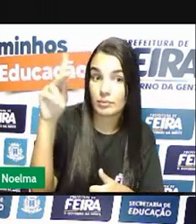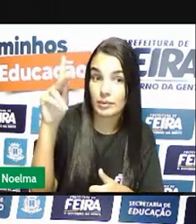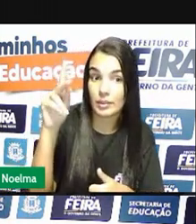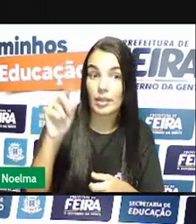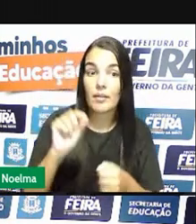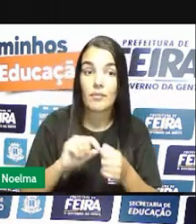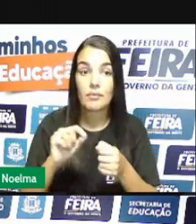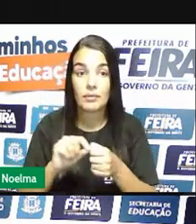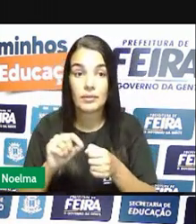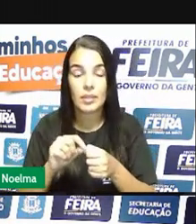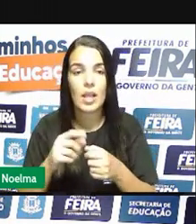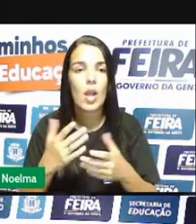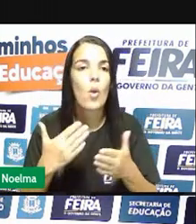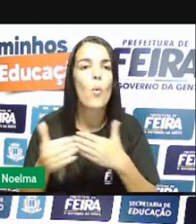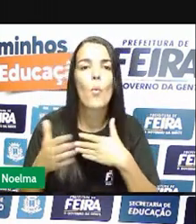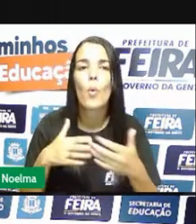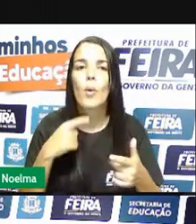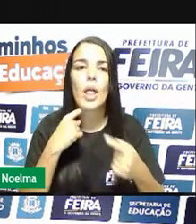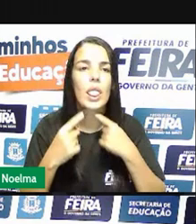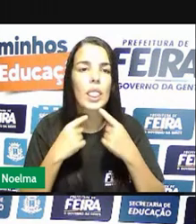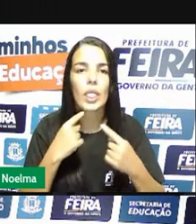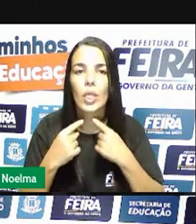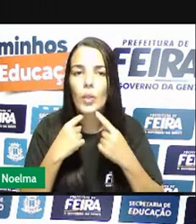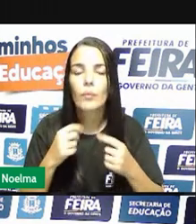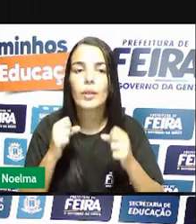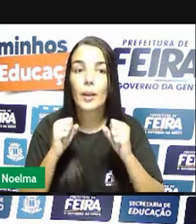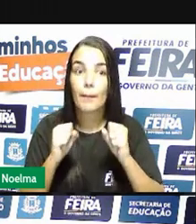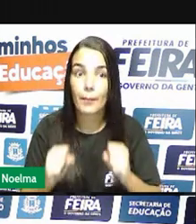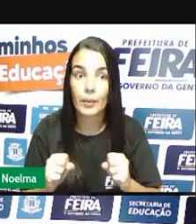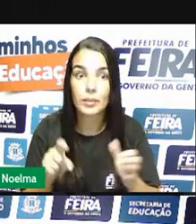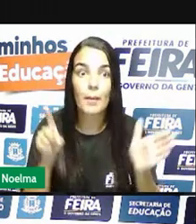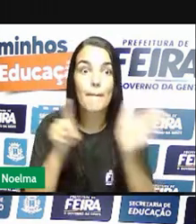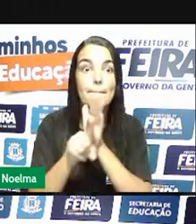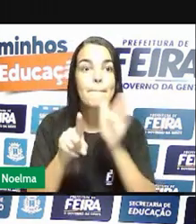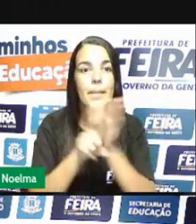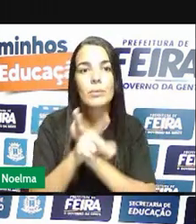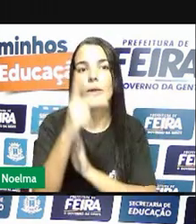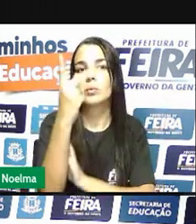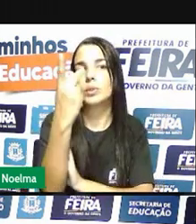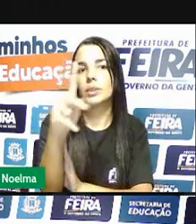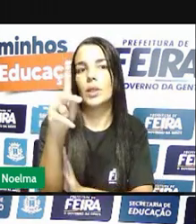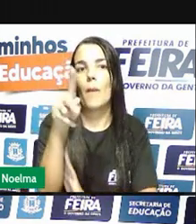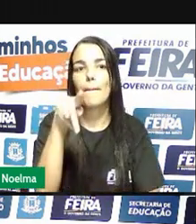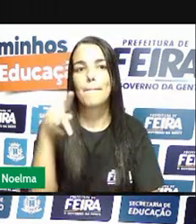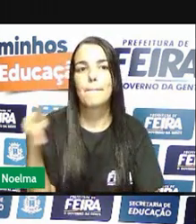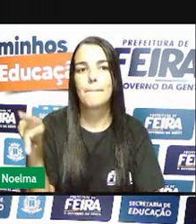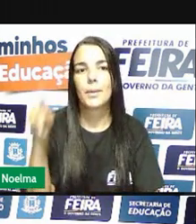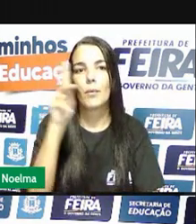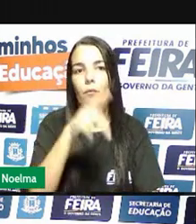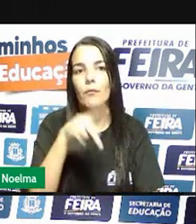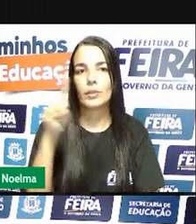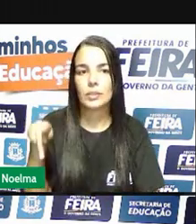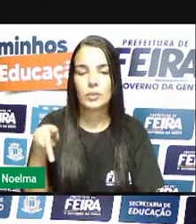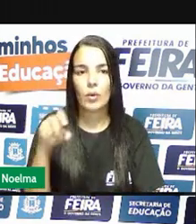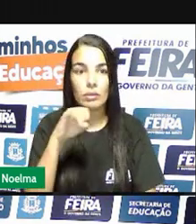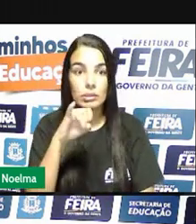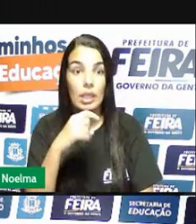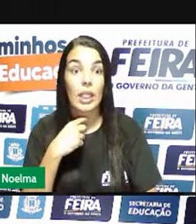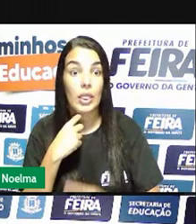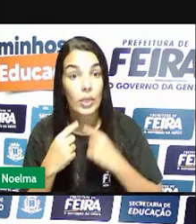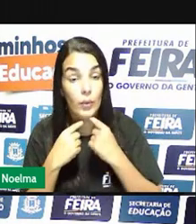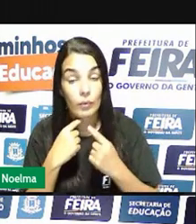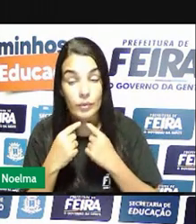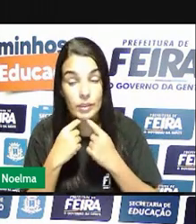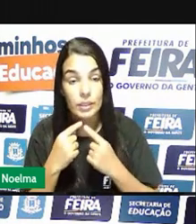vocês fizeram. E qualquer dúvida, não deixe de entrar em contato com o seu professor. Sentiu dúvida de como produzir